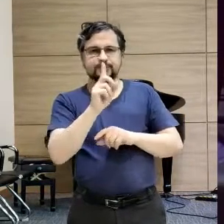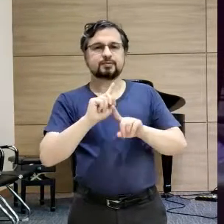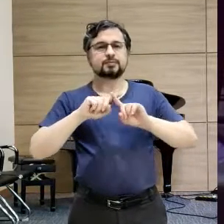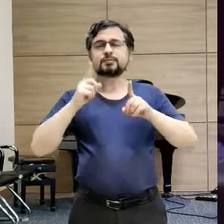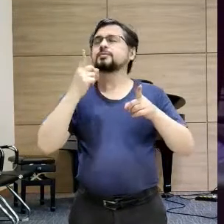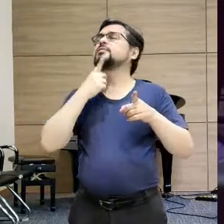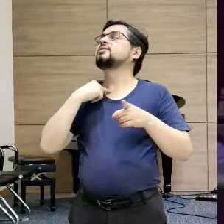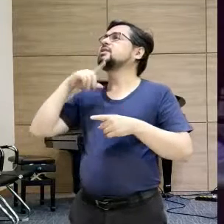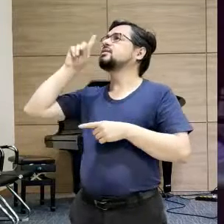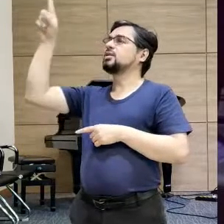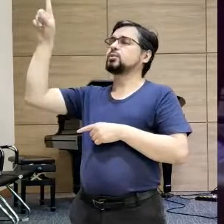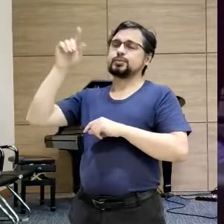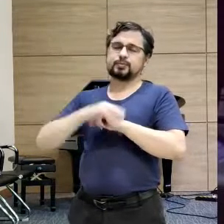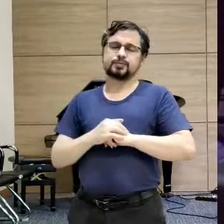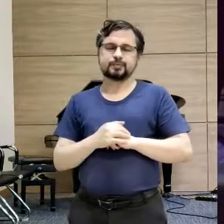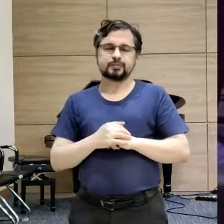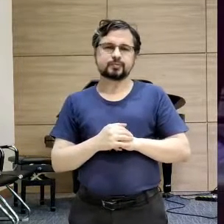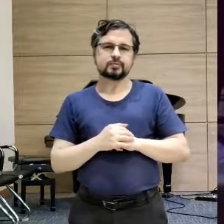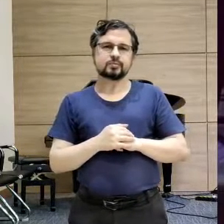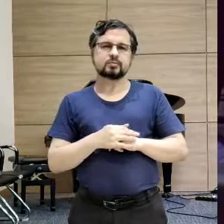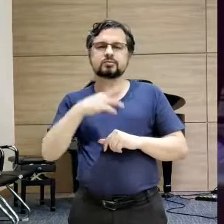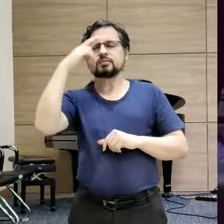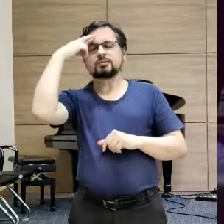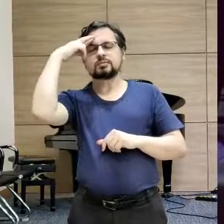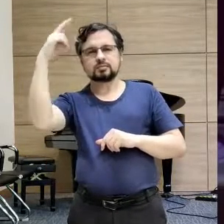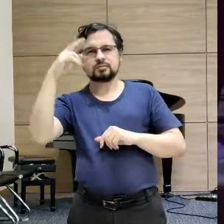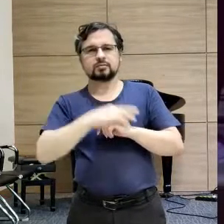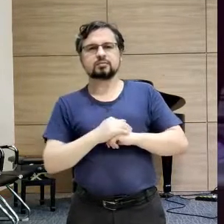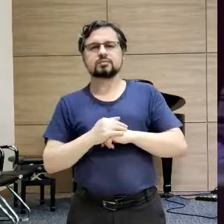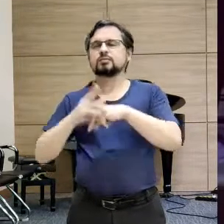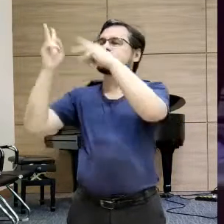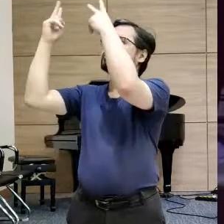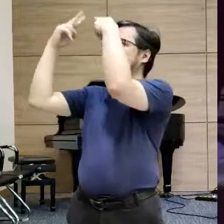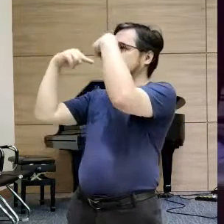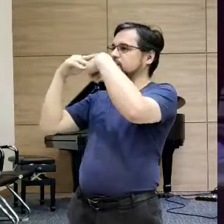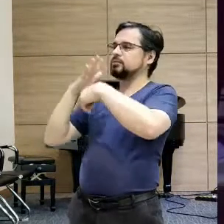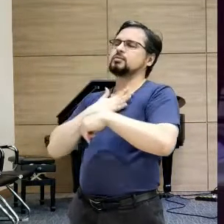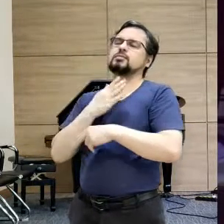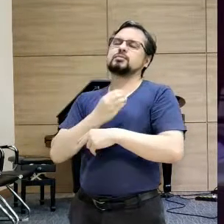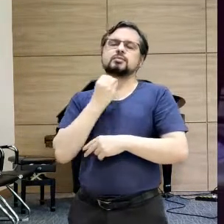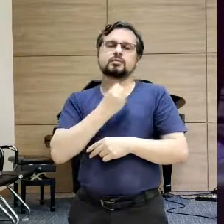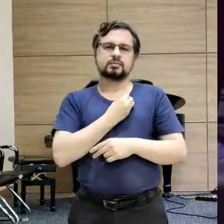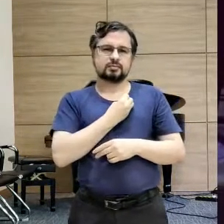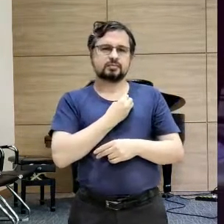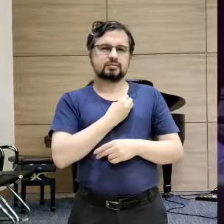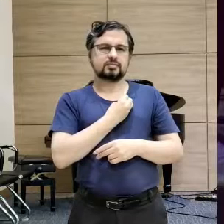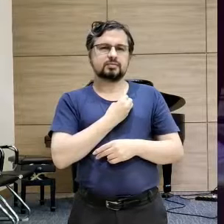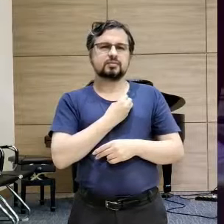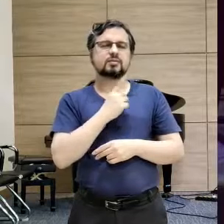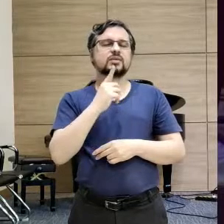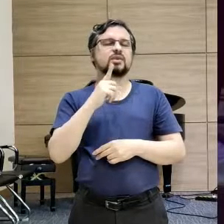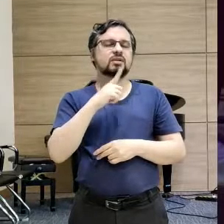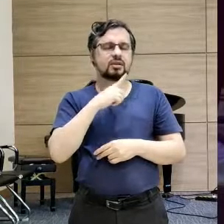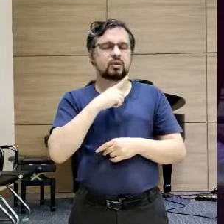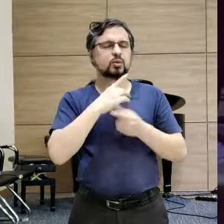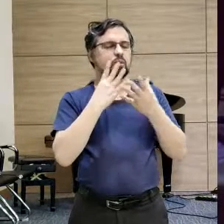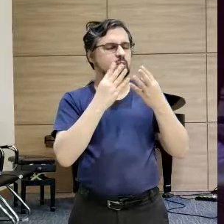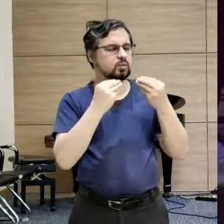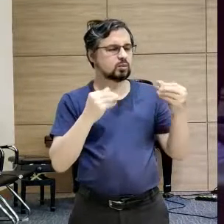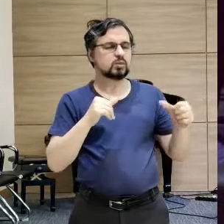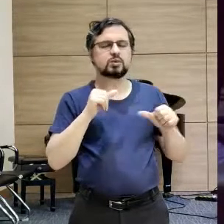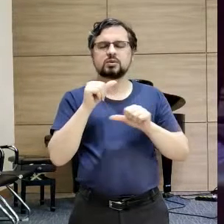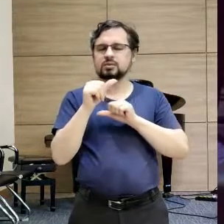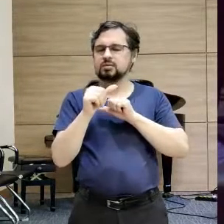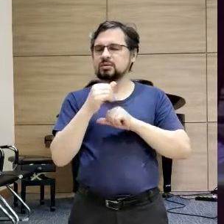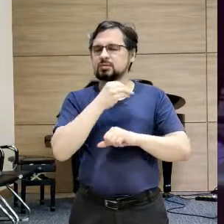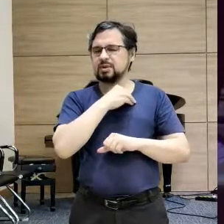dele, na Bíblia. Senhor, compadece de mim, porque eu tenho muitas transgressões, mas